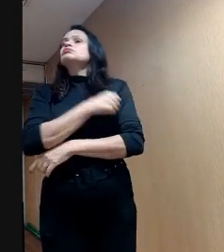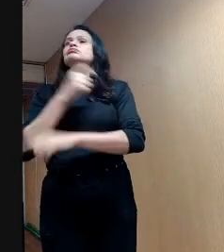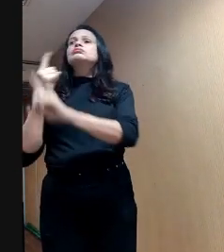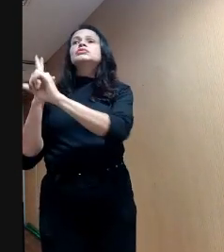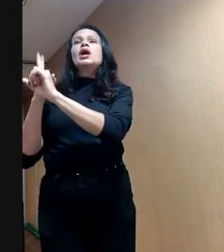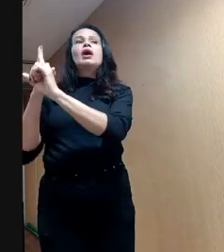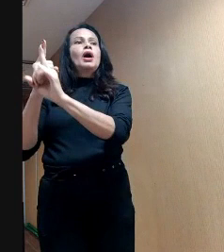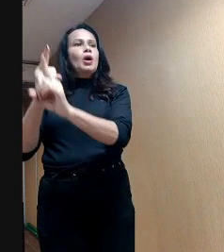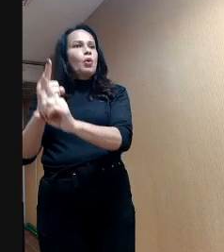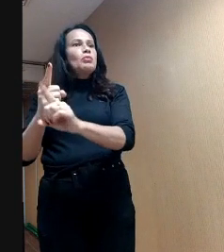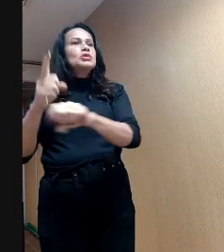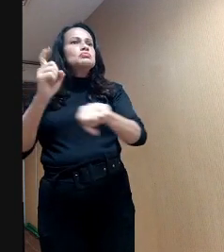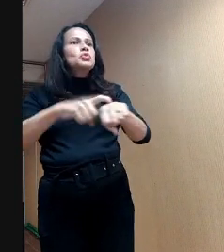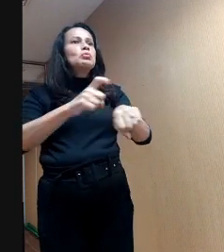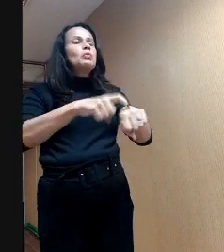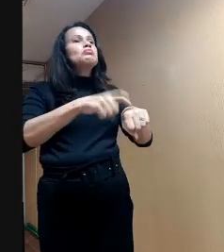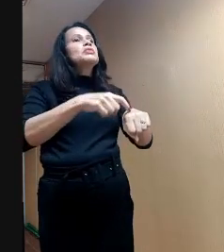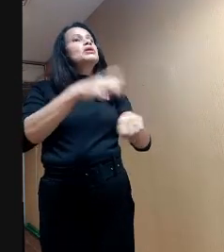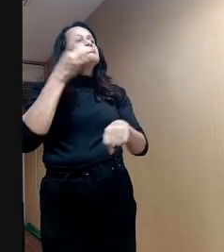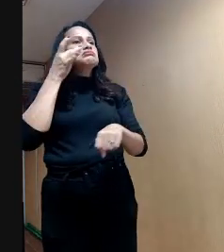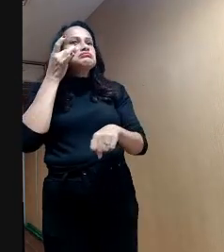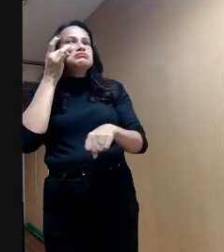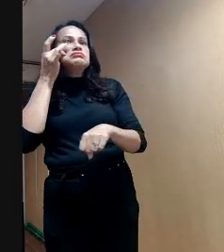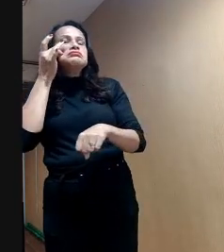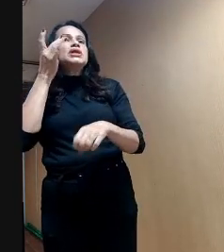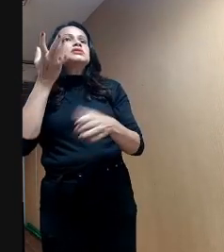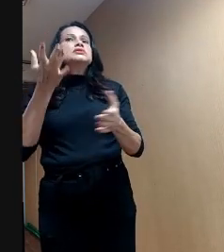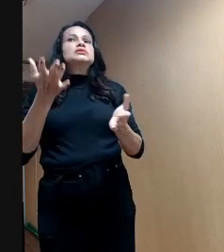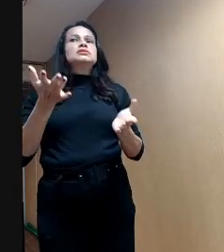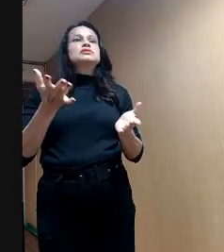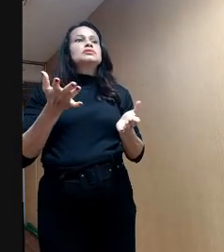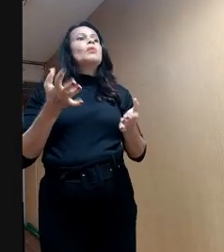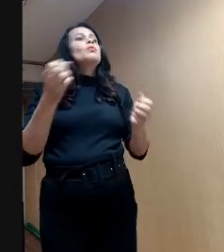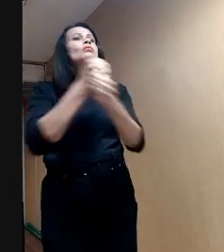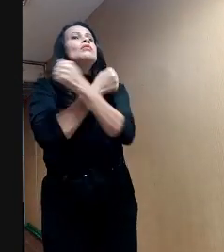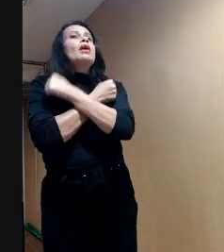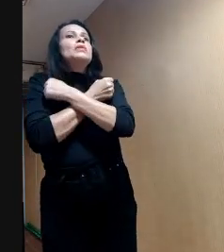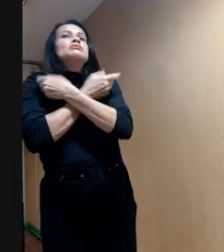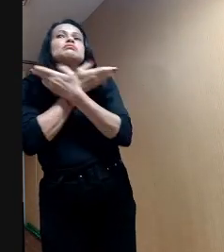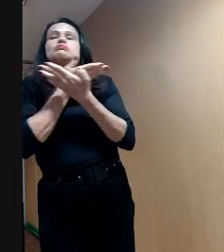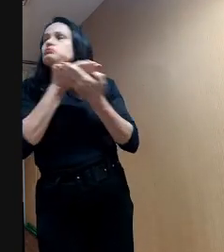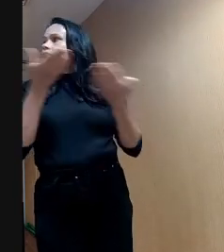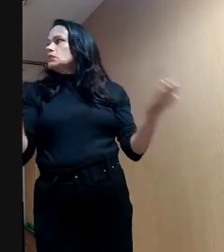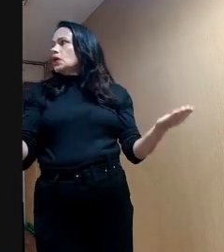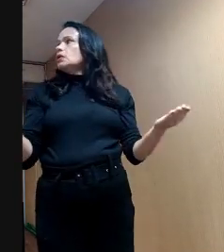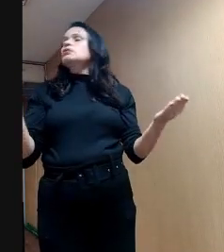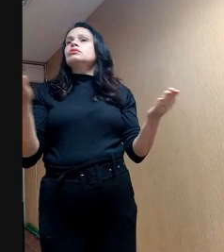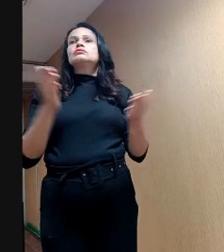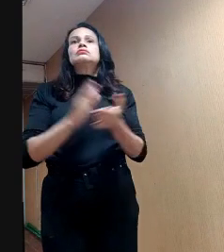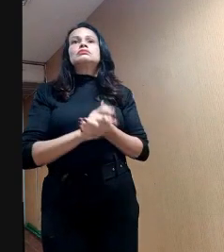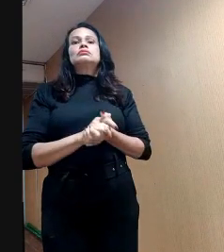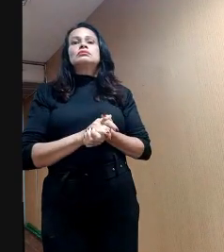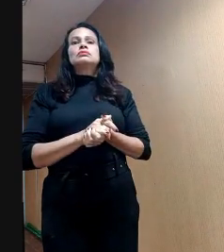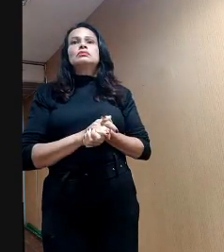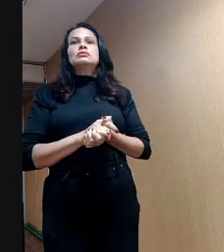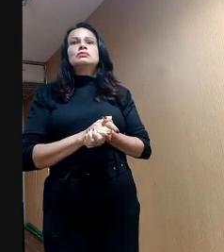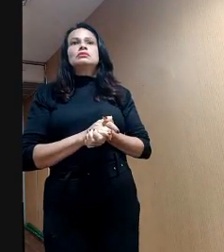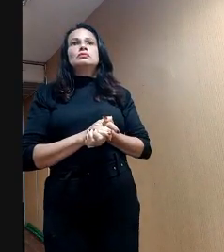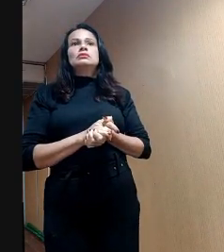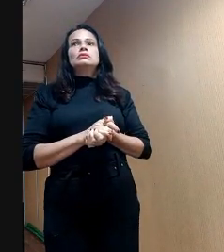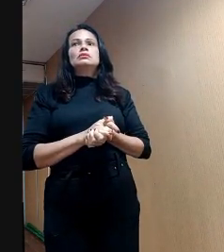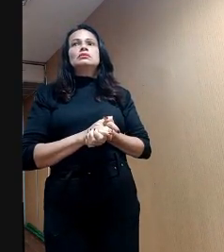momento, que estão presentes aí também no auditório. Eu abraço a todos e todas. Então, eu falava sobre